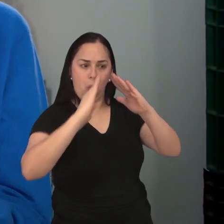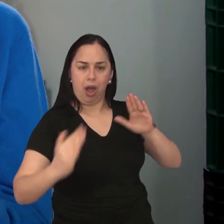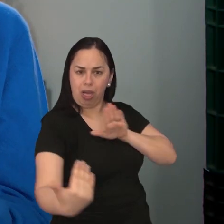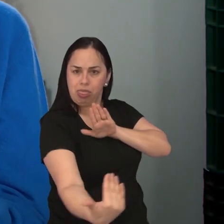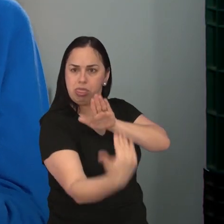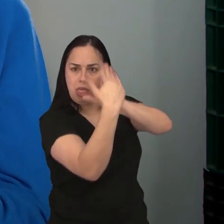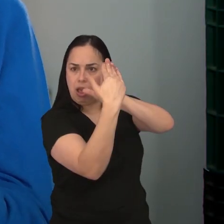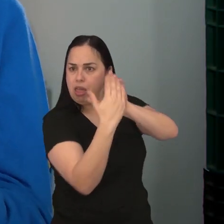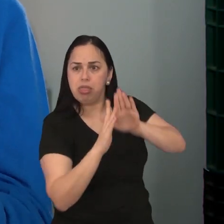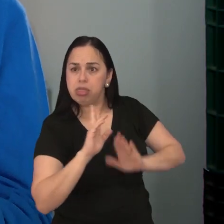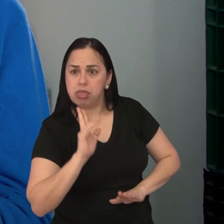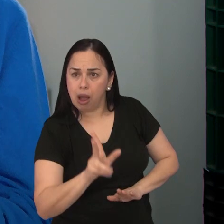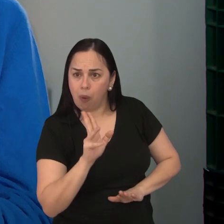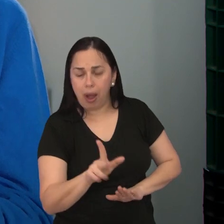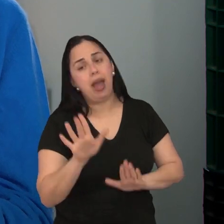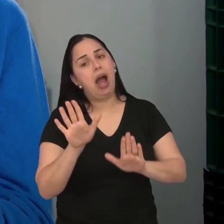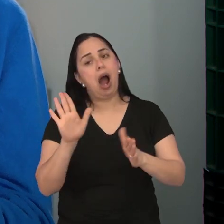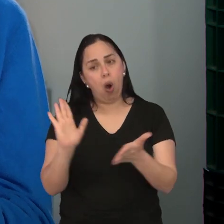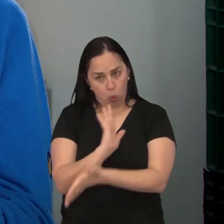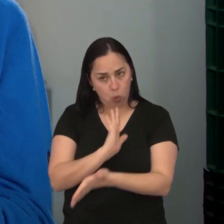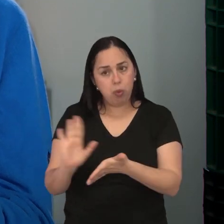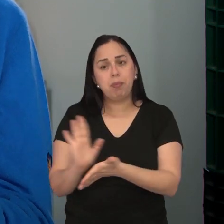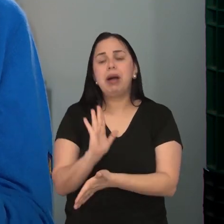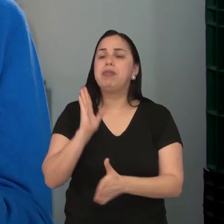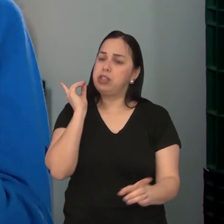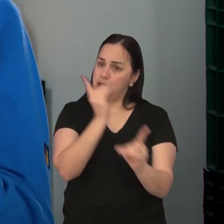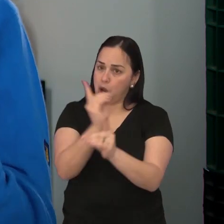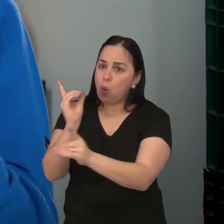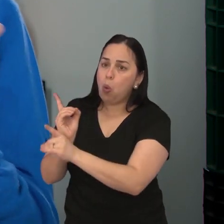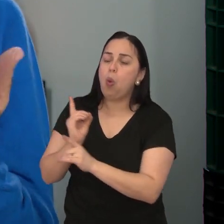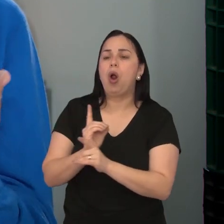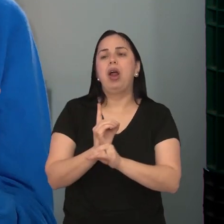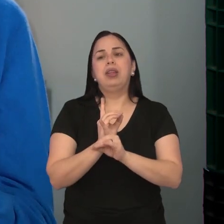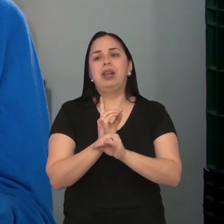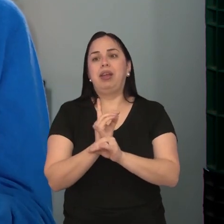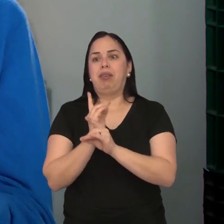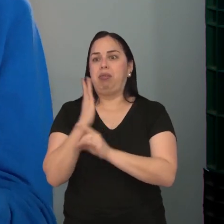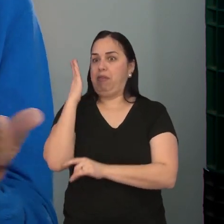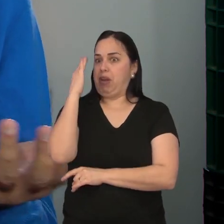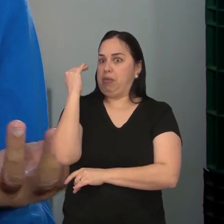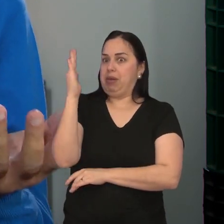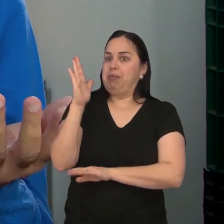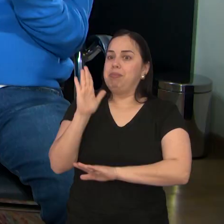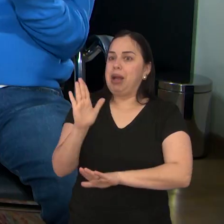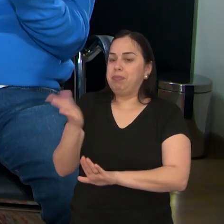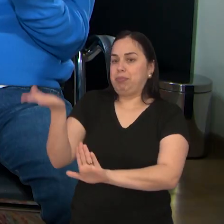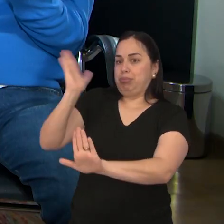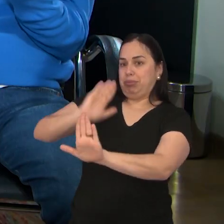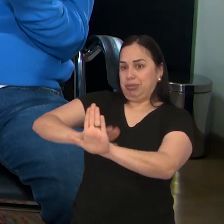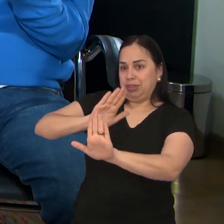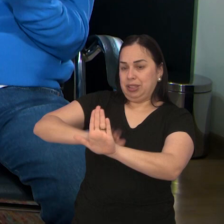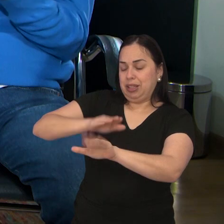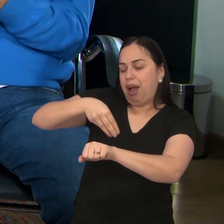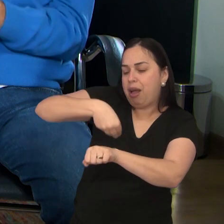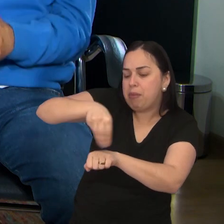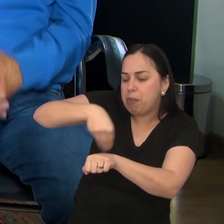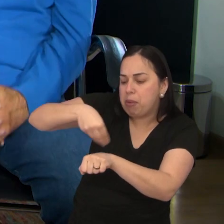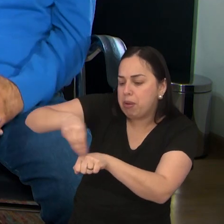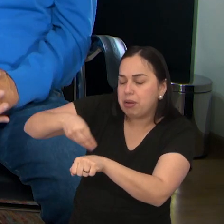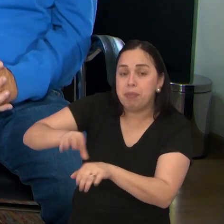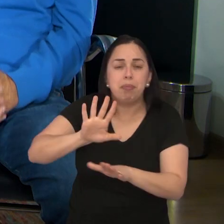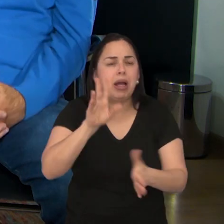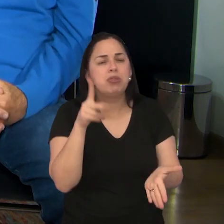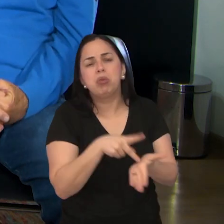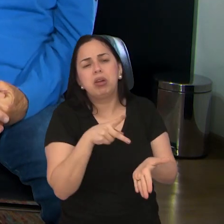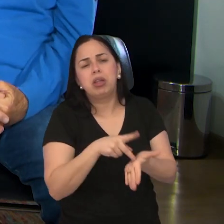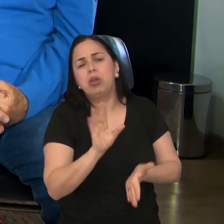cidades perdidas, existem na profissão do arqueólogo, né? Essa glamour todo, mas encanta as pessoas. O que existe